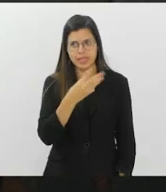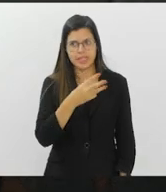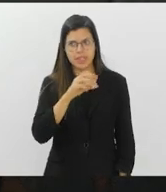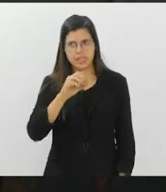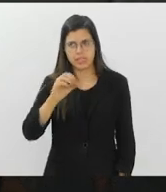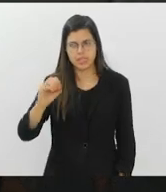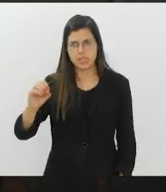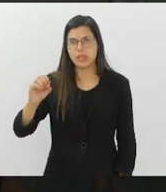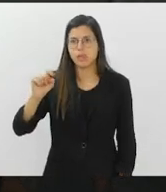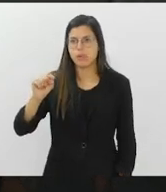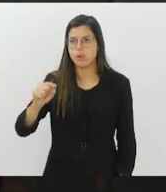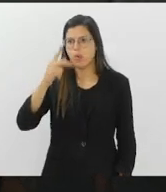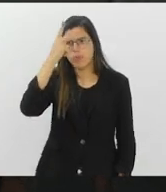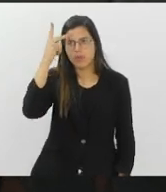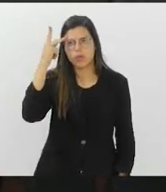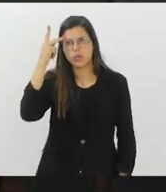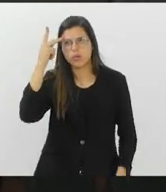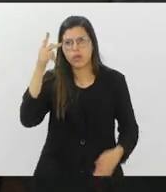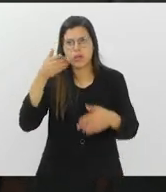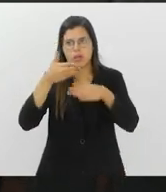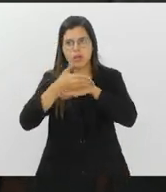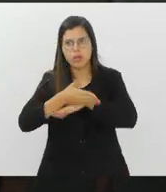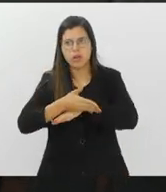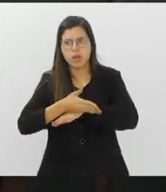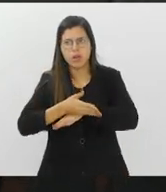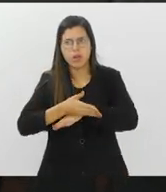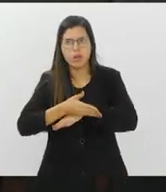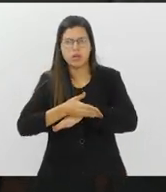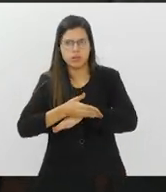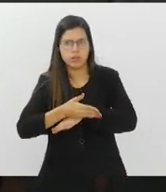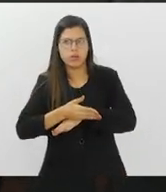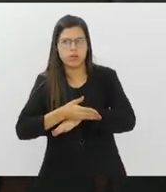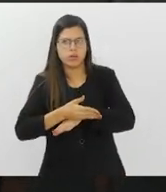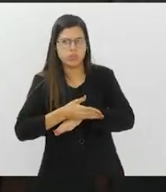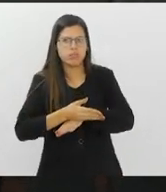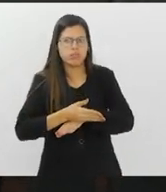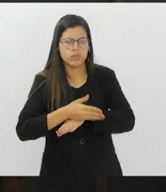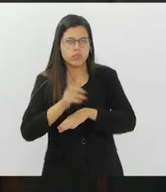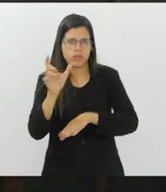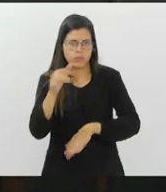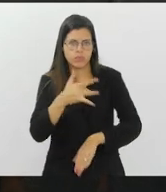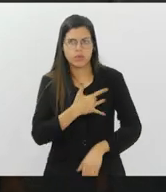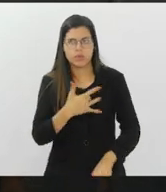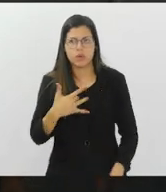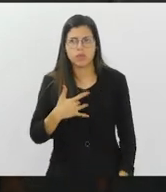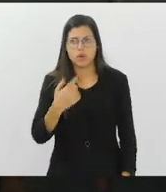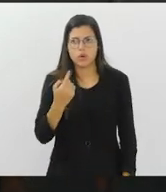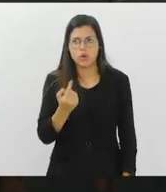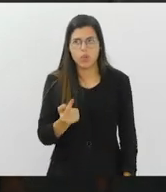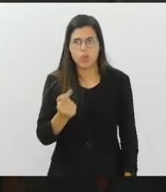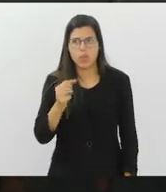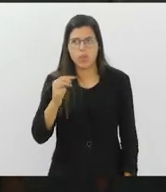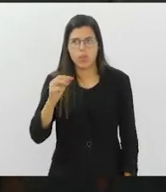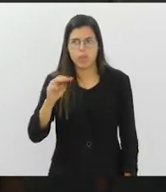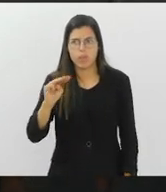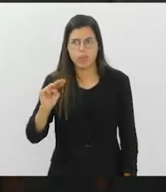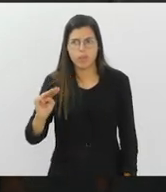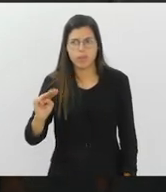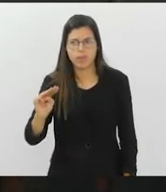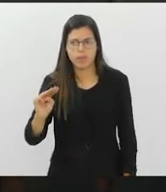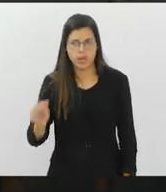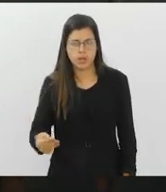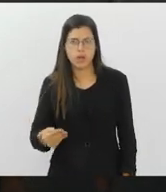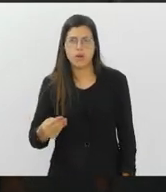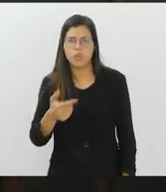1.300.000 pessoas que entram dentro do setor de saúde suplementar e 1.200.000 que acabam saindo dentro do setor de saúde suplementar